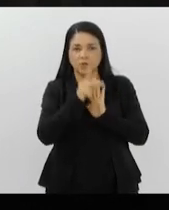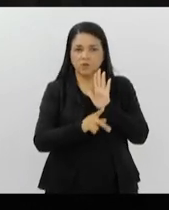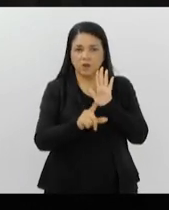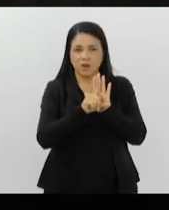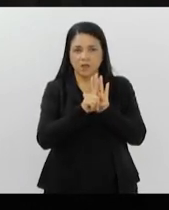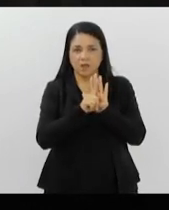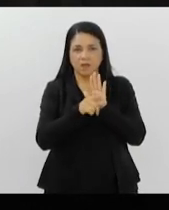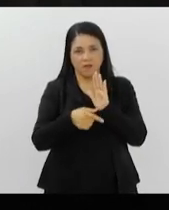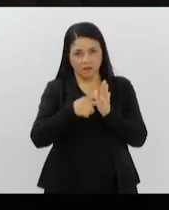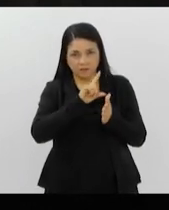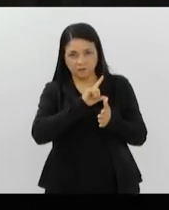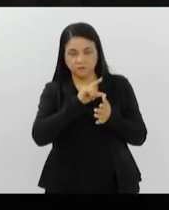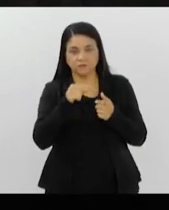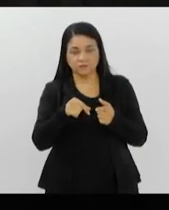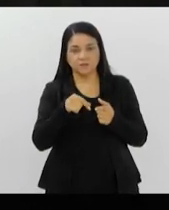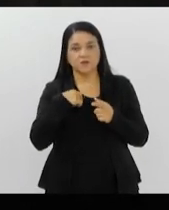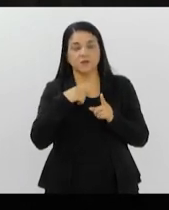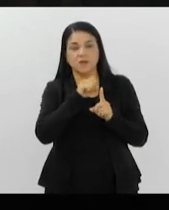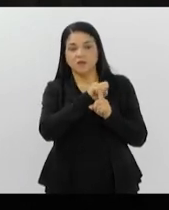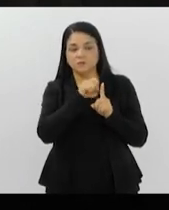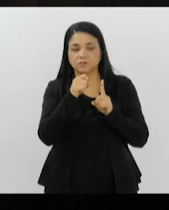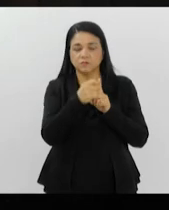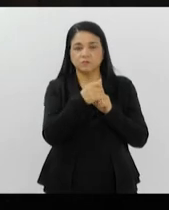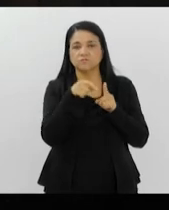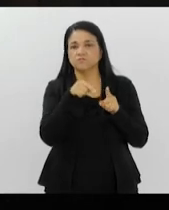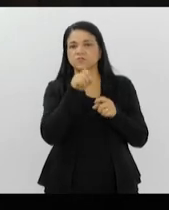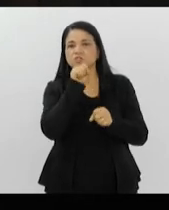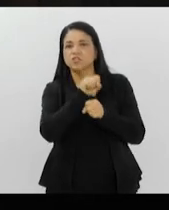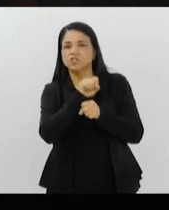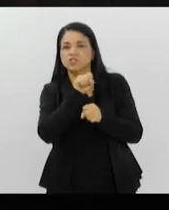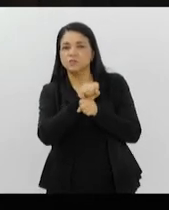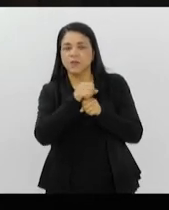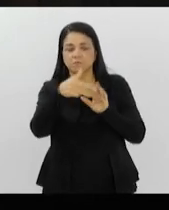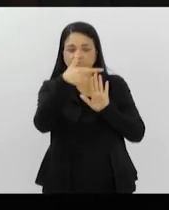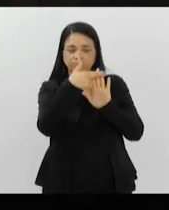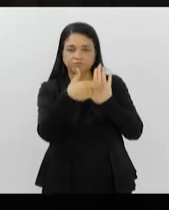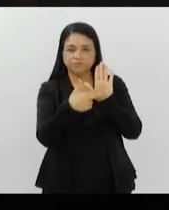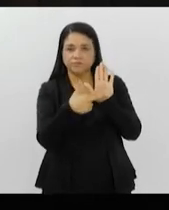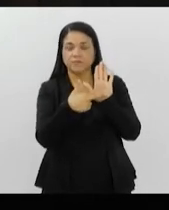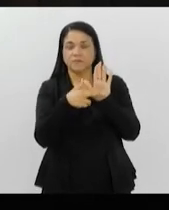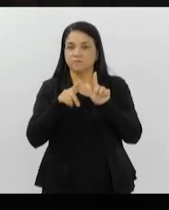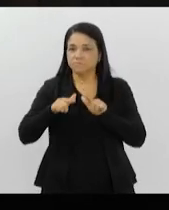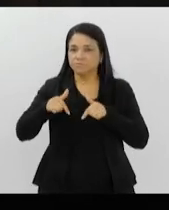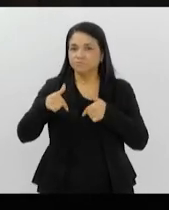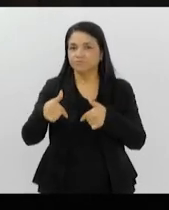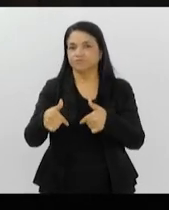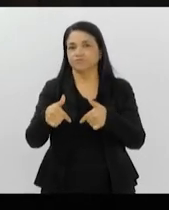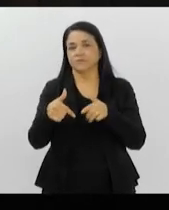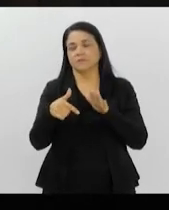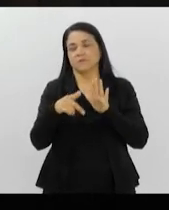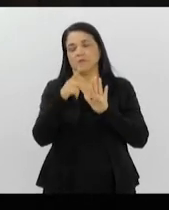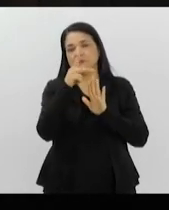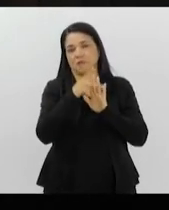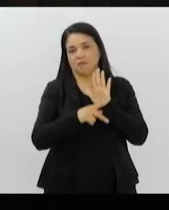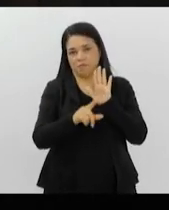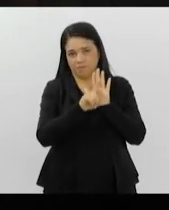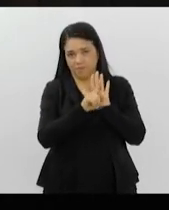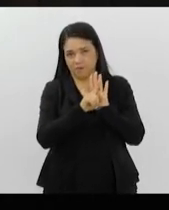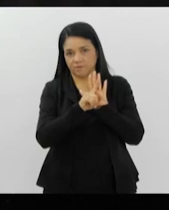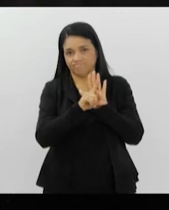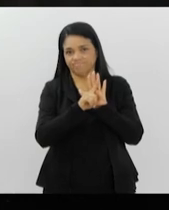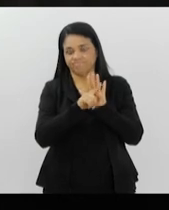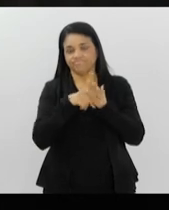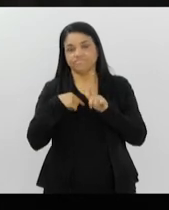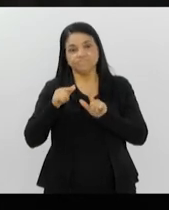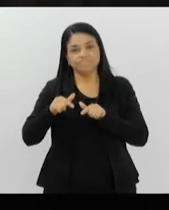que a sociedade aguarda a regulamentação da lei, e a regulamentação